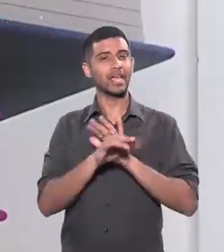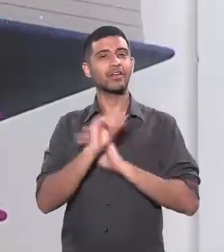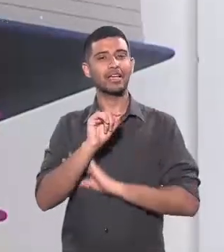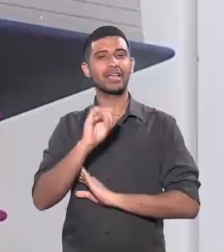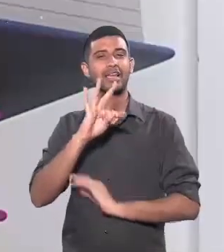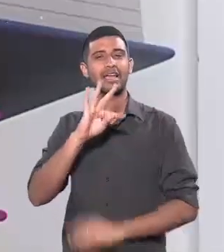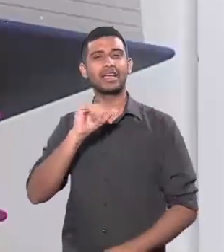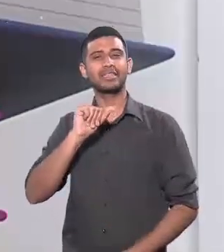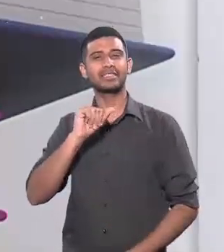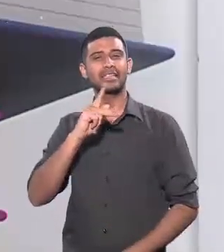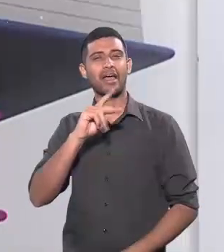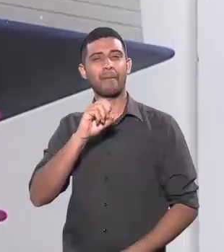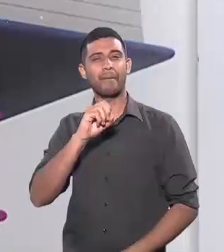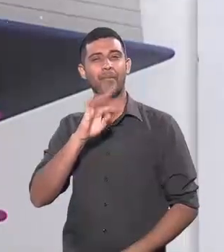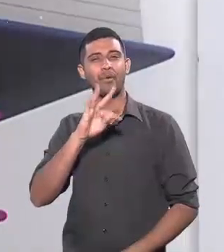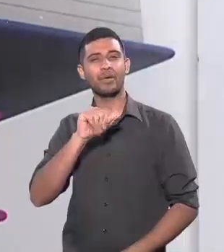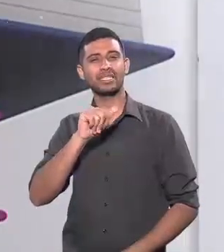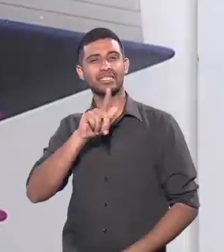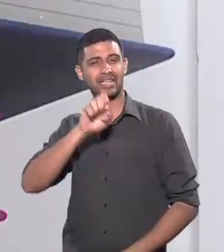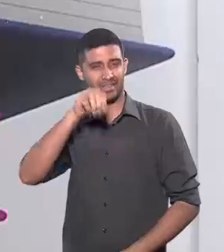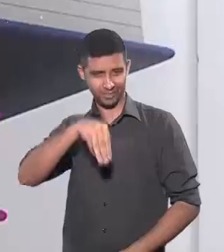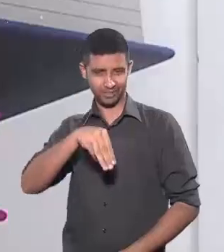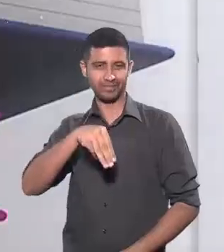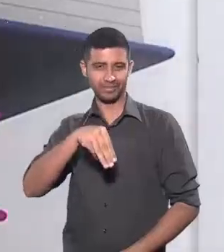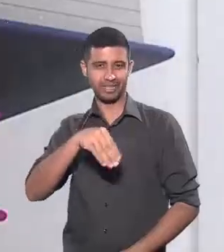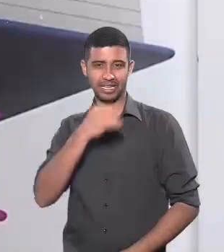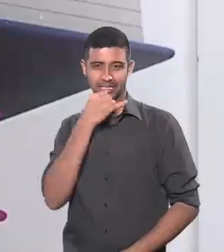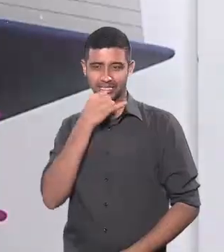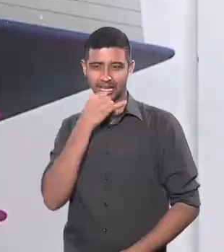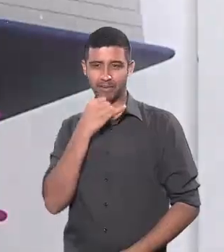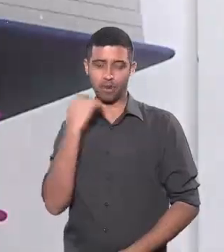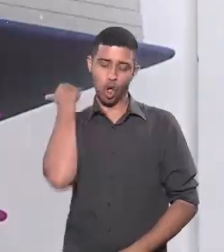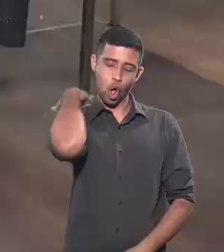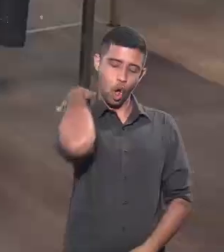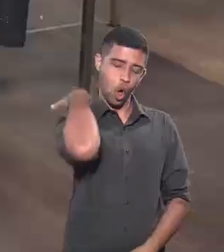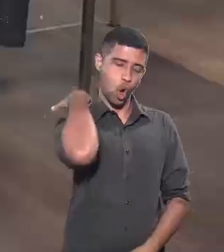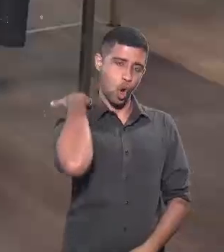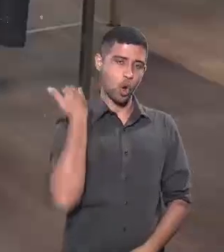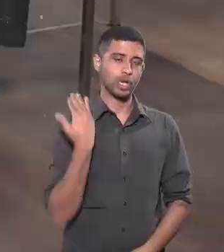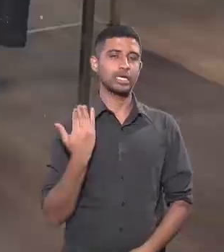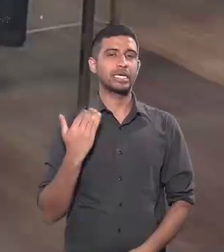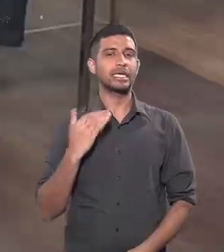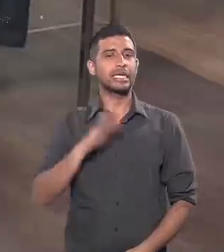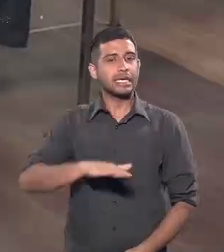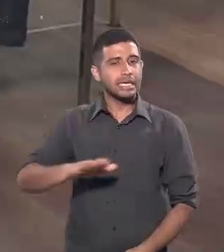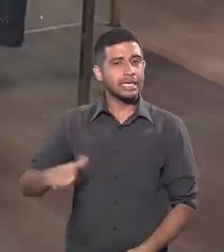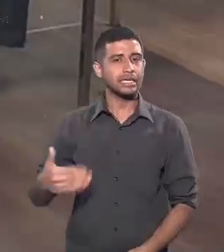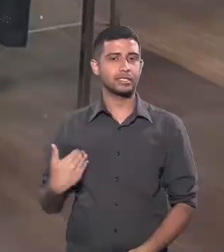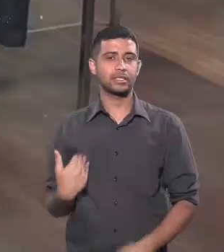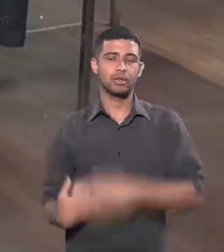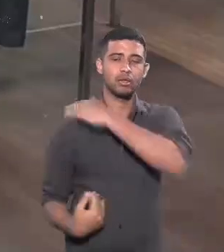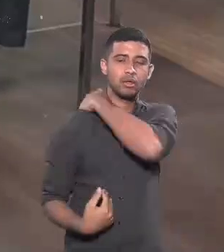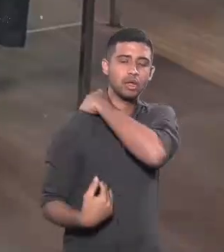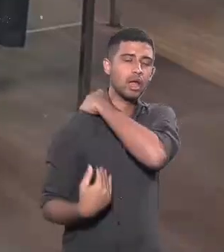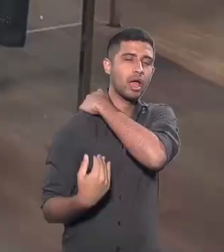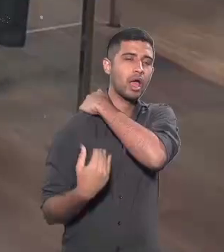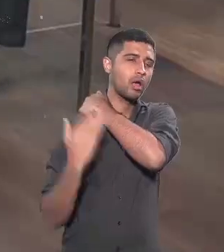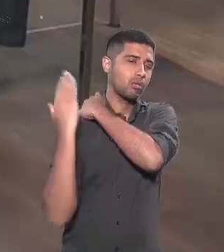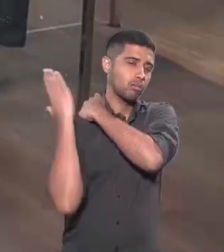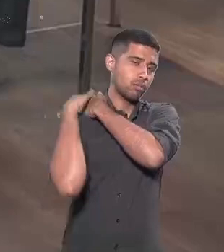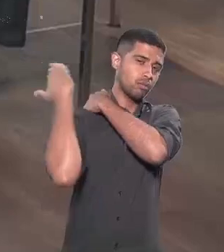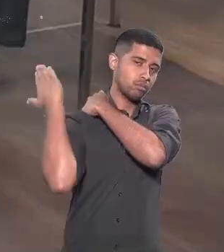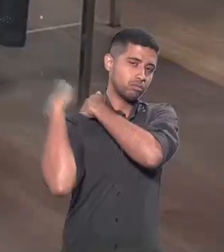de tapotagem, né? Na questão de que criança, é isso? entendeu? Que a gente nas costas da criança, a gente faz tapotagem justamente para ajudar uma criança